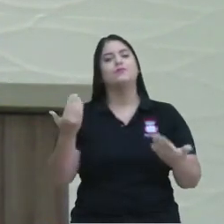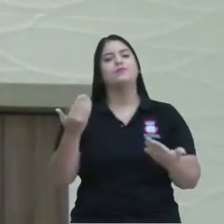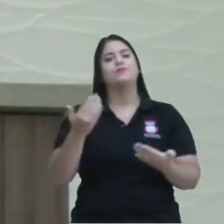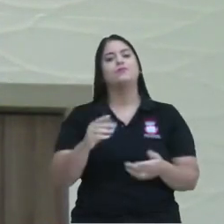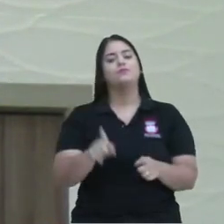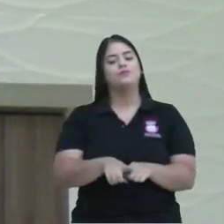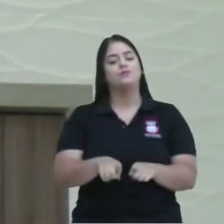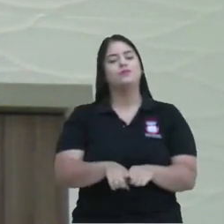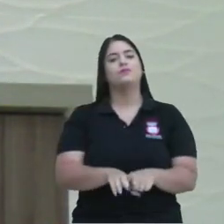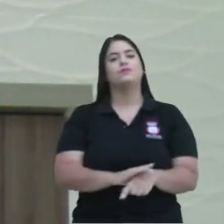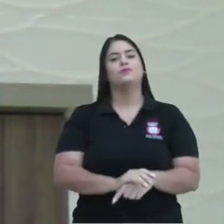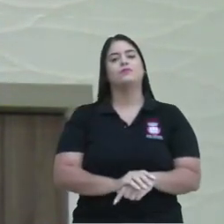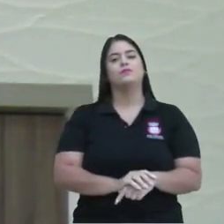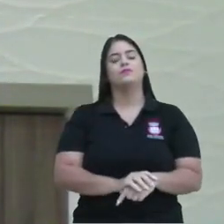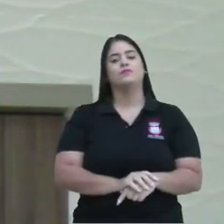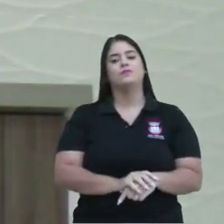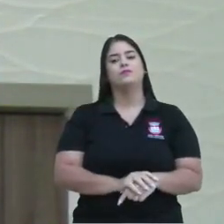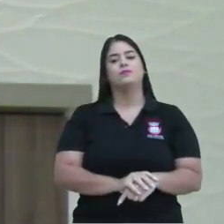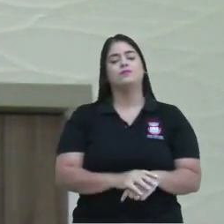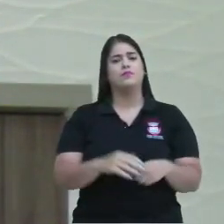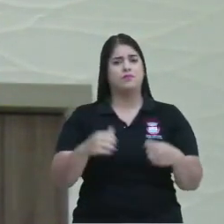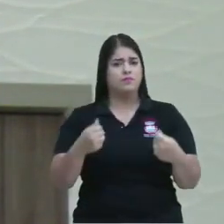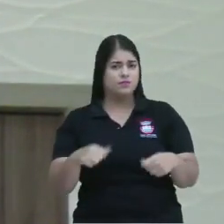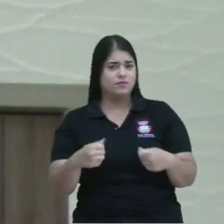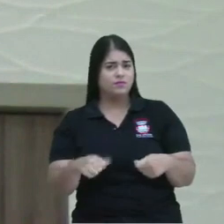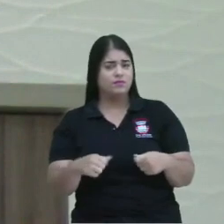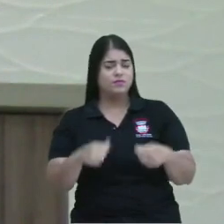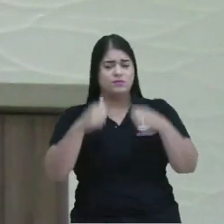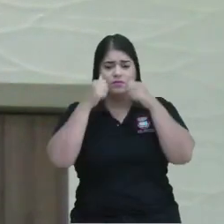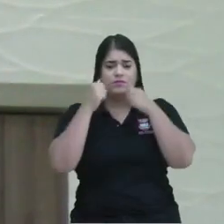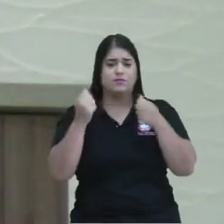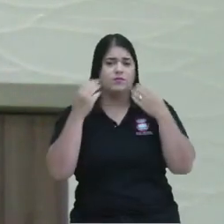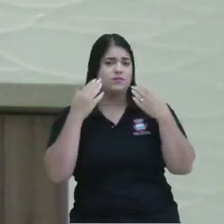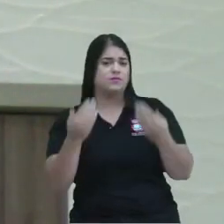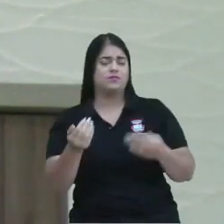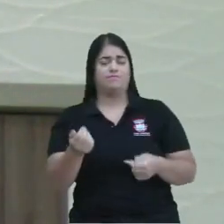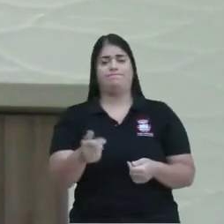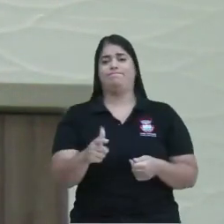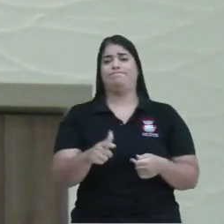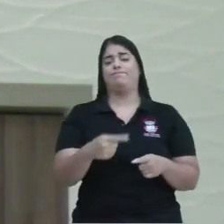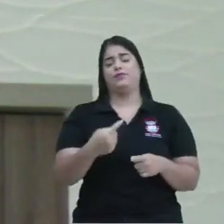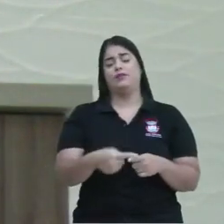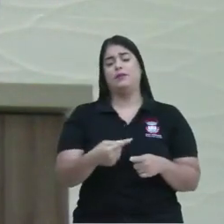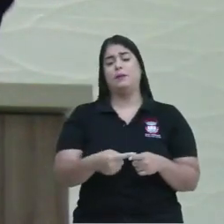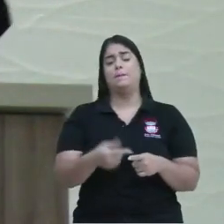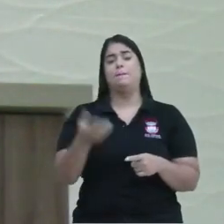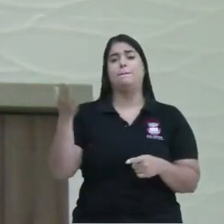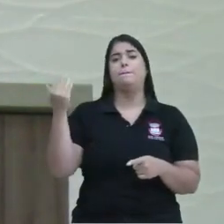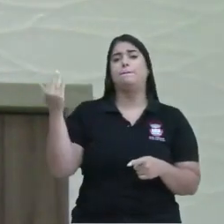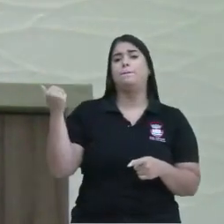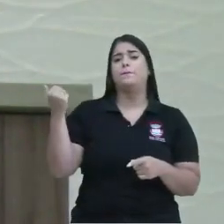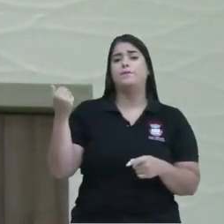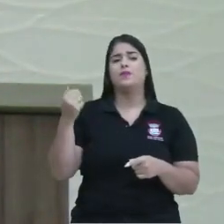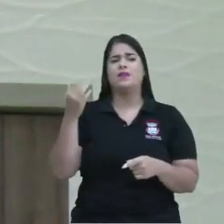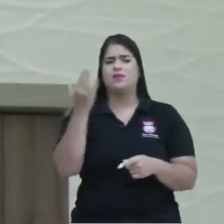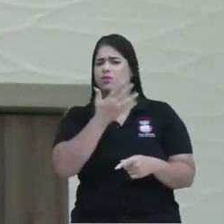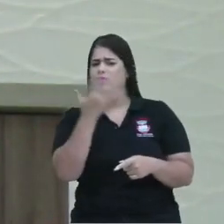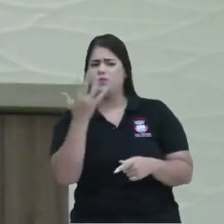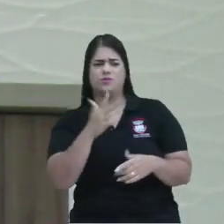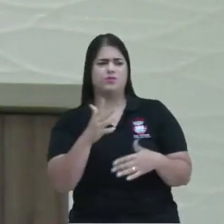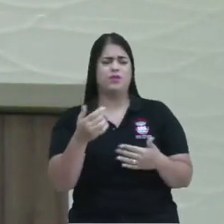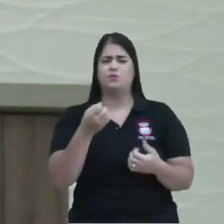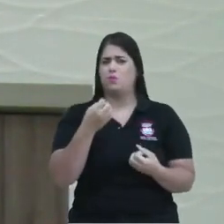também, sem necessidade dessa audiência pública, porque na outra passada, eu não vi proveito nenhum naquela audiência